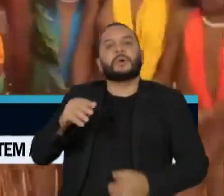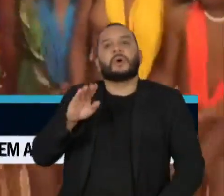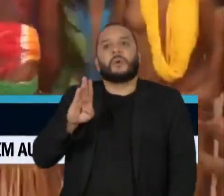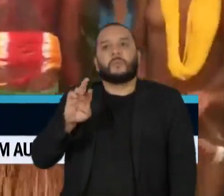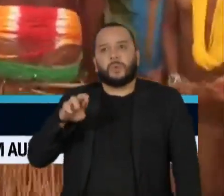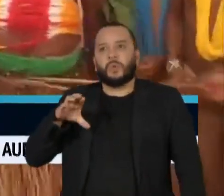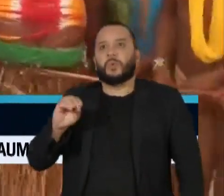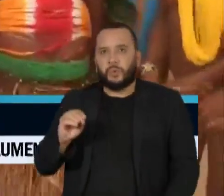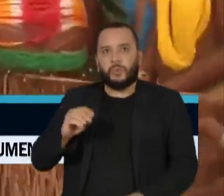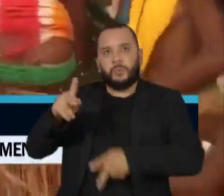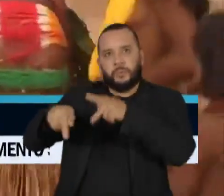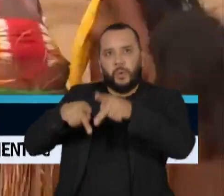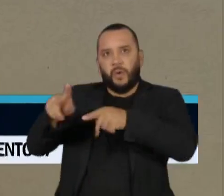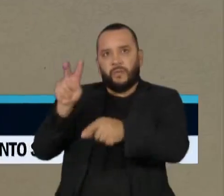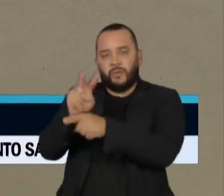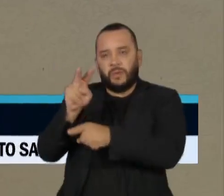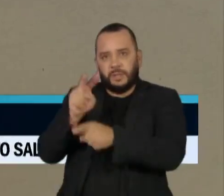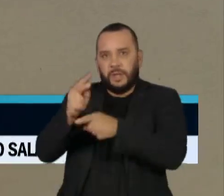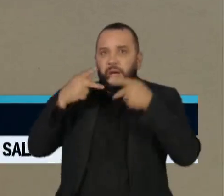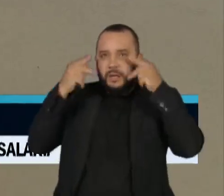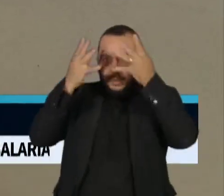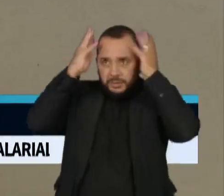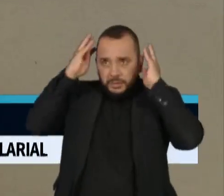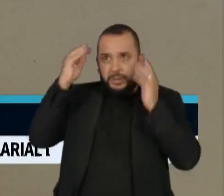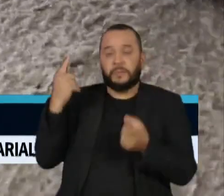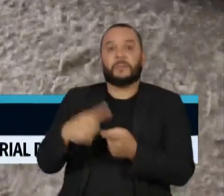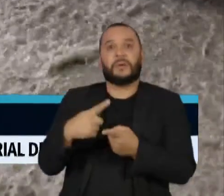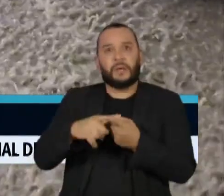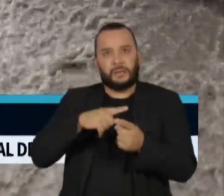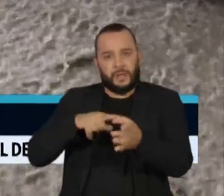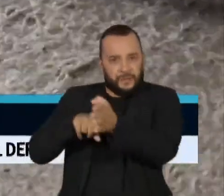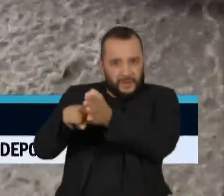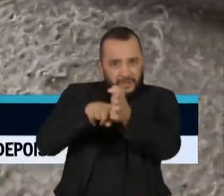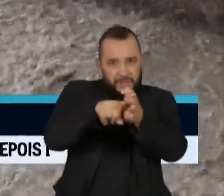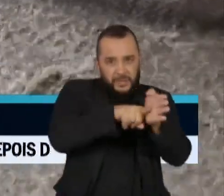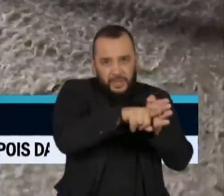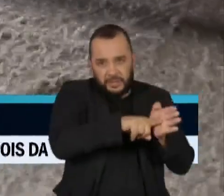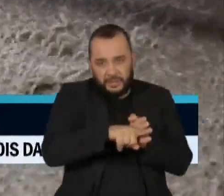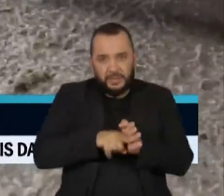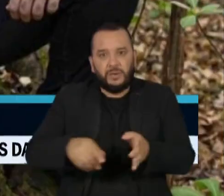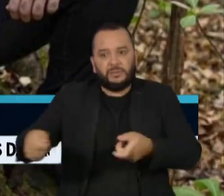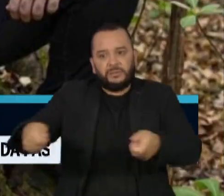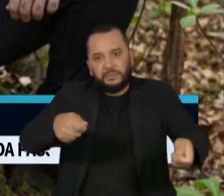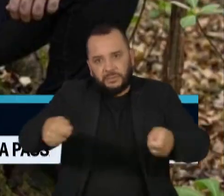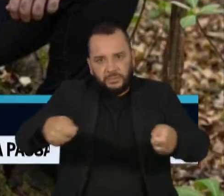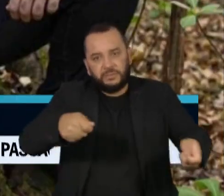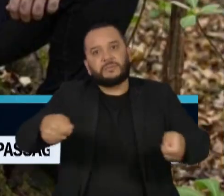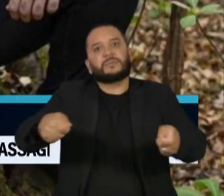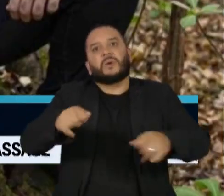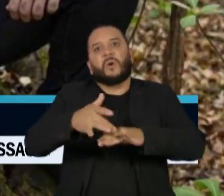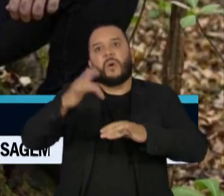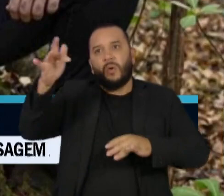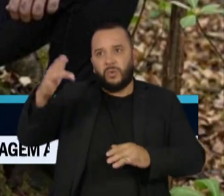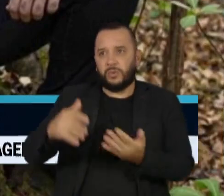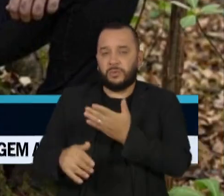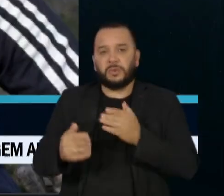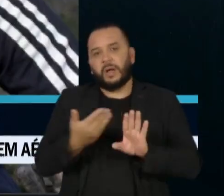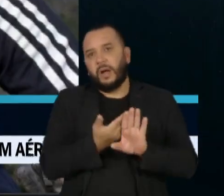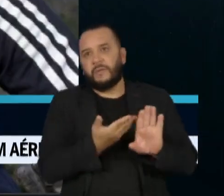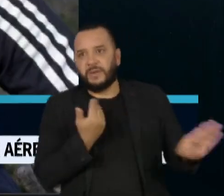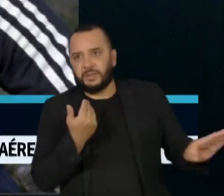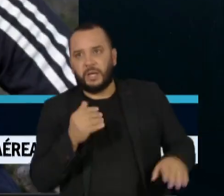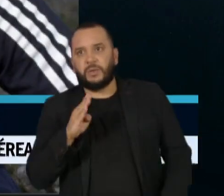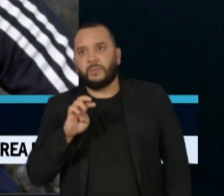coordenação de povos isolados após uma mega operação contra o garimpo. Licenciado do órgão, Bruno Pereira